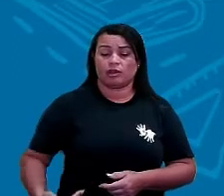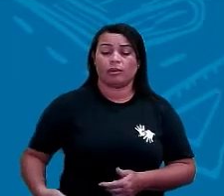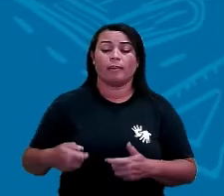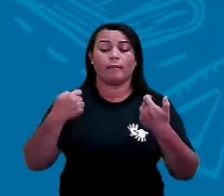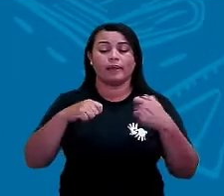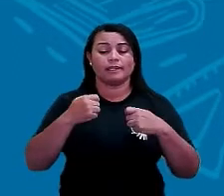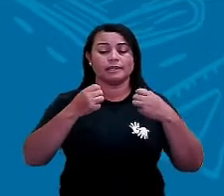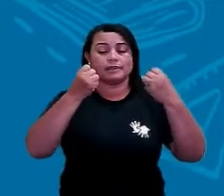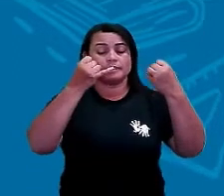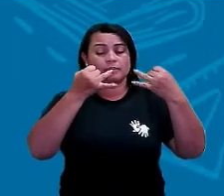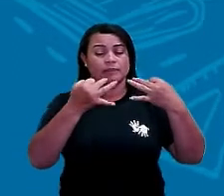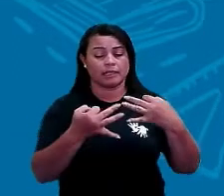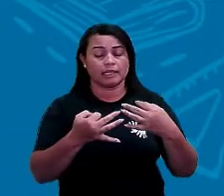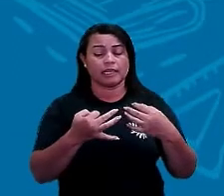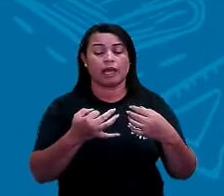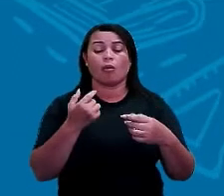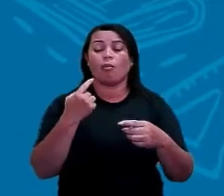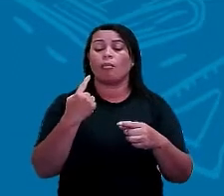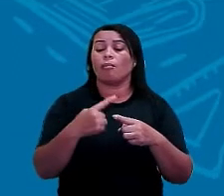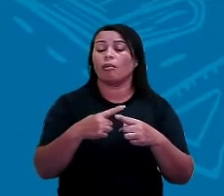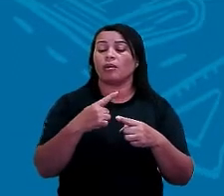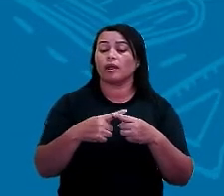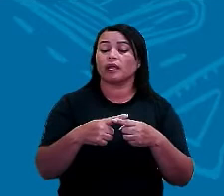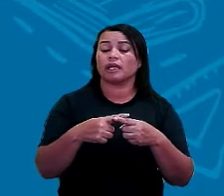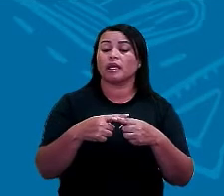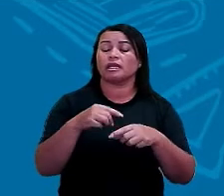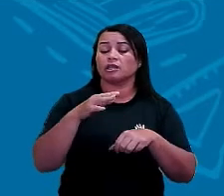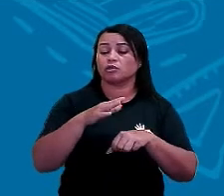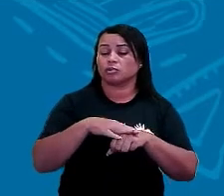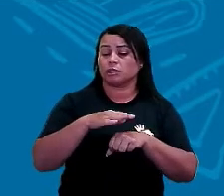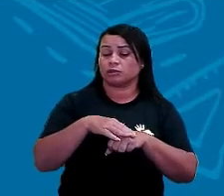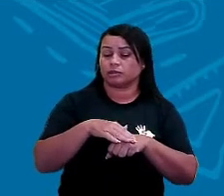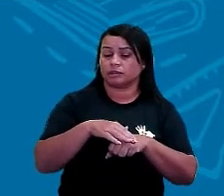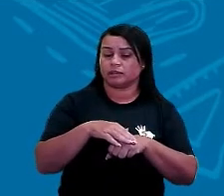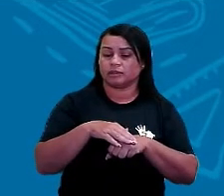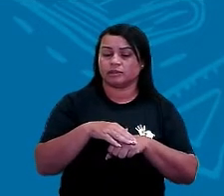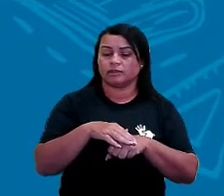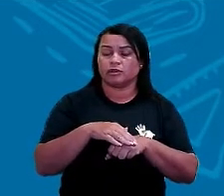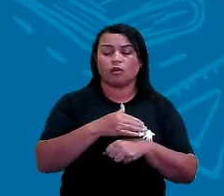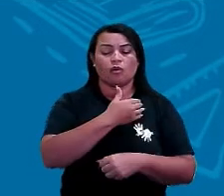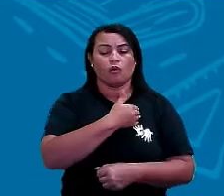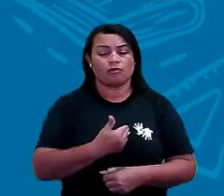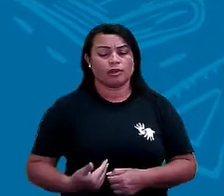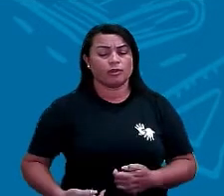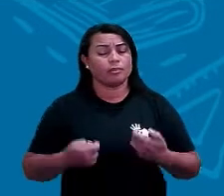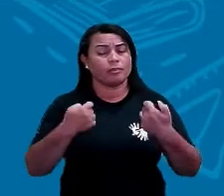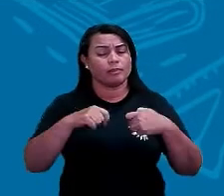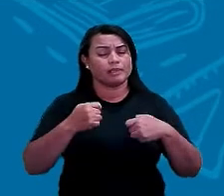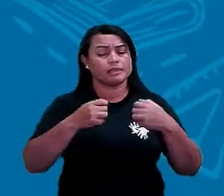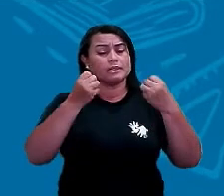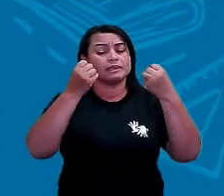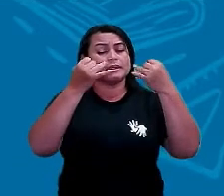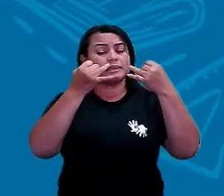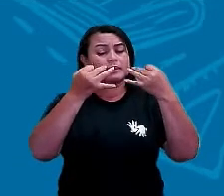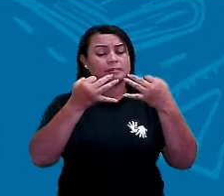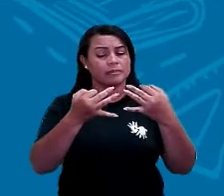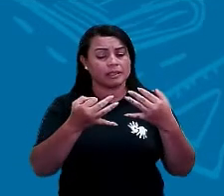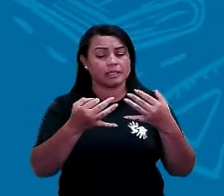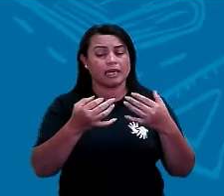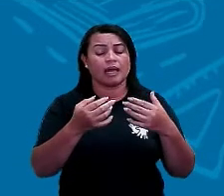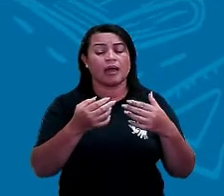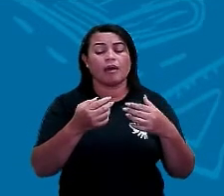precisa explicar o porquê de suas ações. O governador precisa explicar o